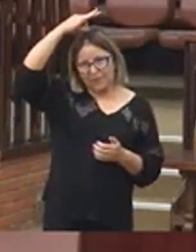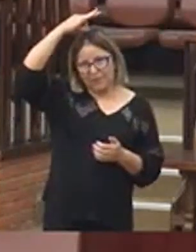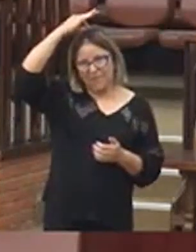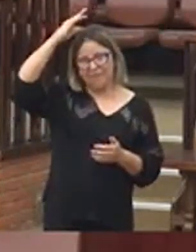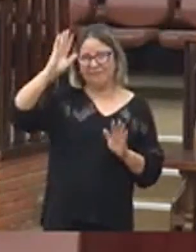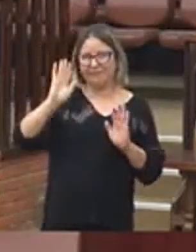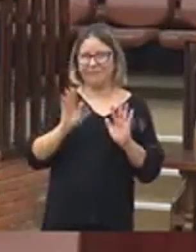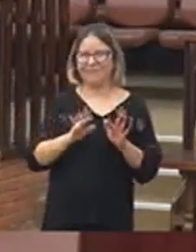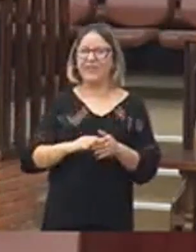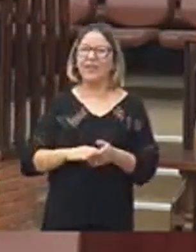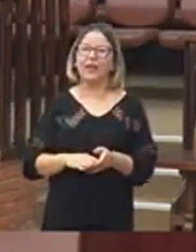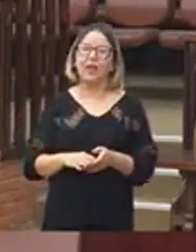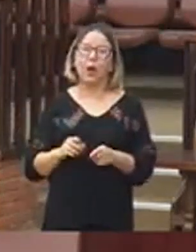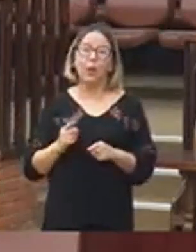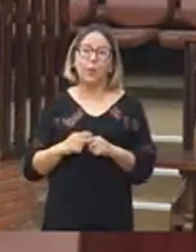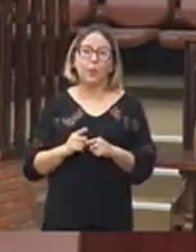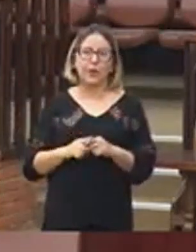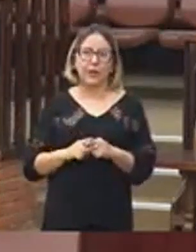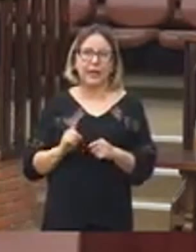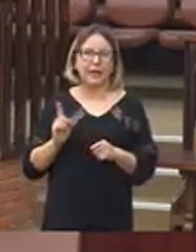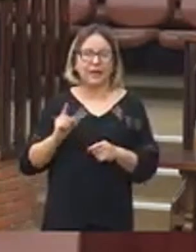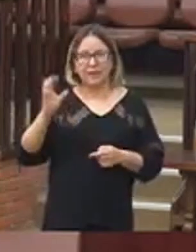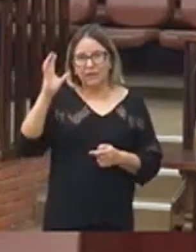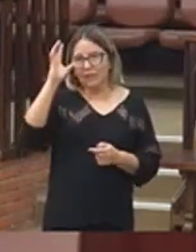Porque eles não conseguiam enxergar.